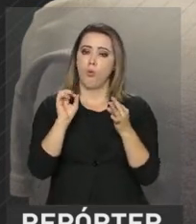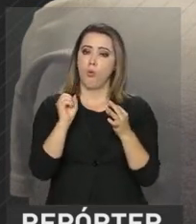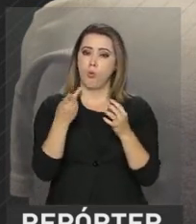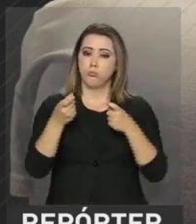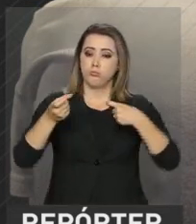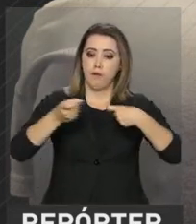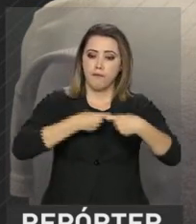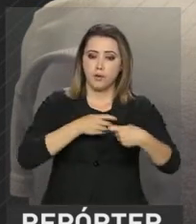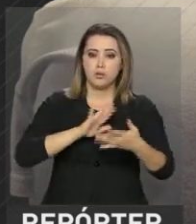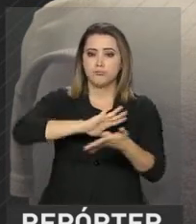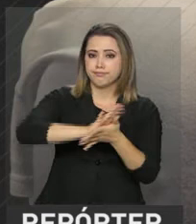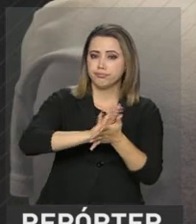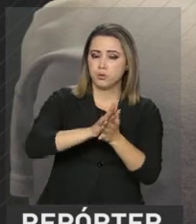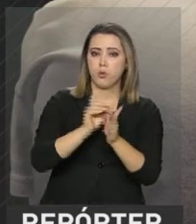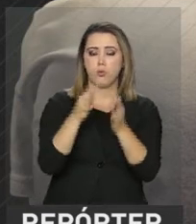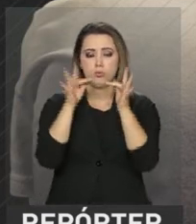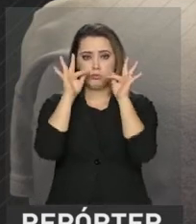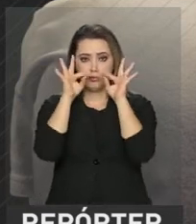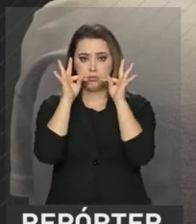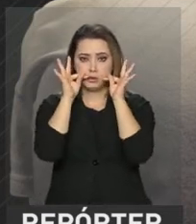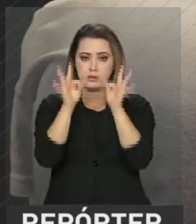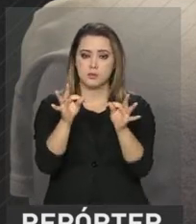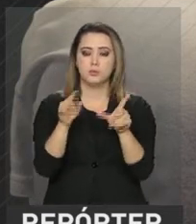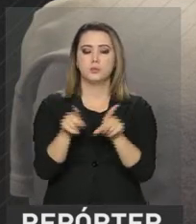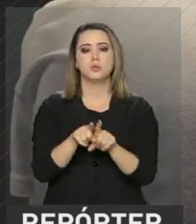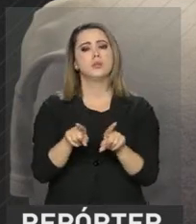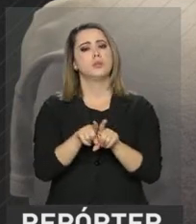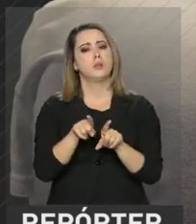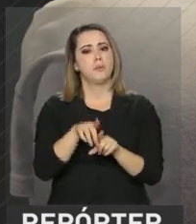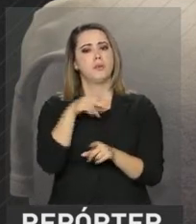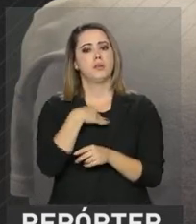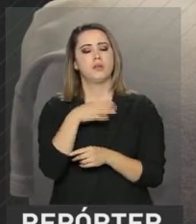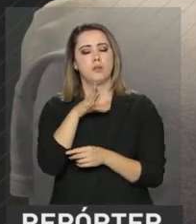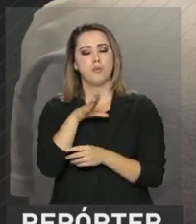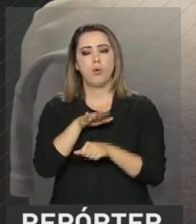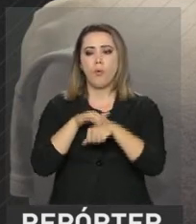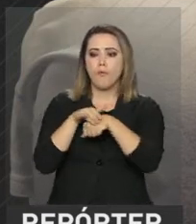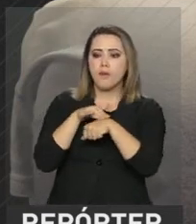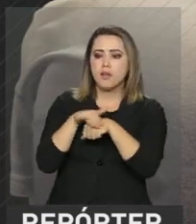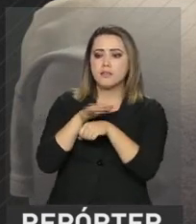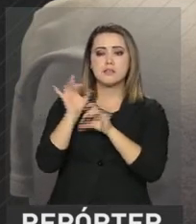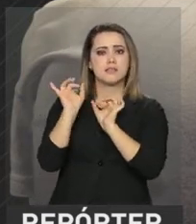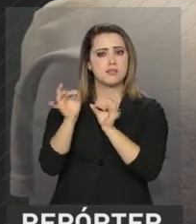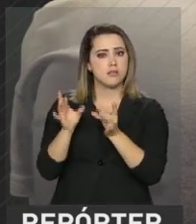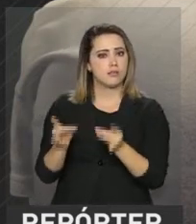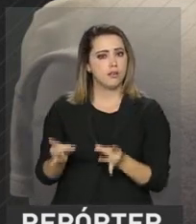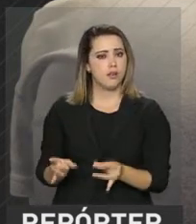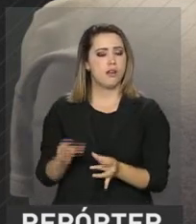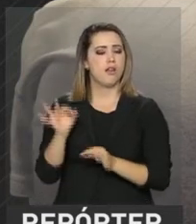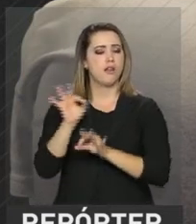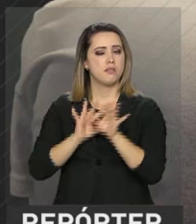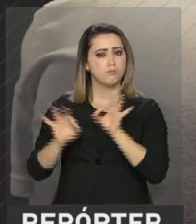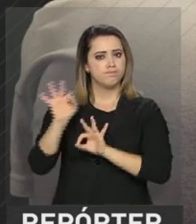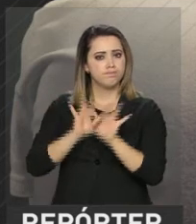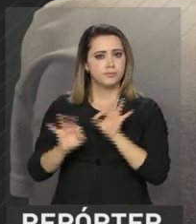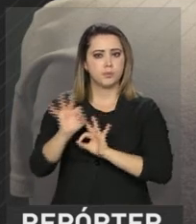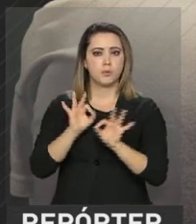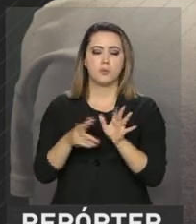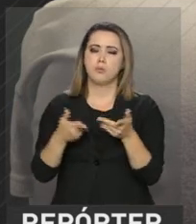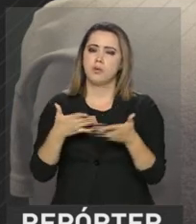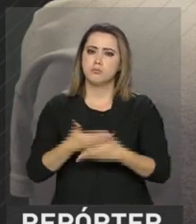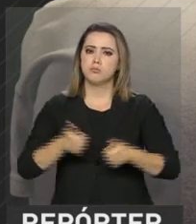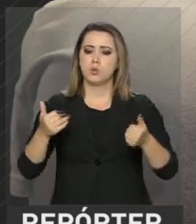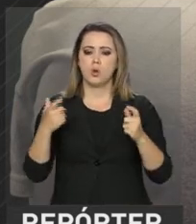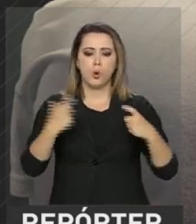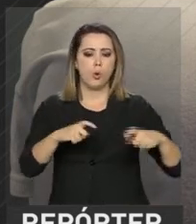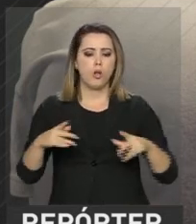entre as ações o depoimento especial para que as vítimas sejam ouvidas em local apropriado e acolhedor com infraestrutura espaços